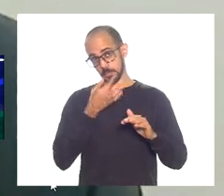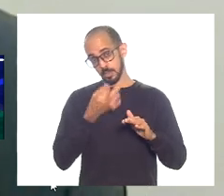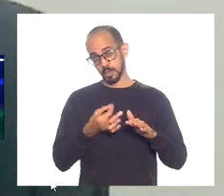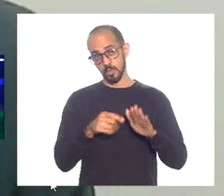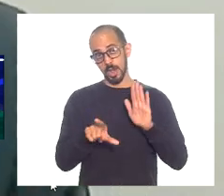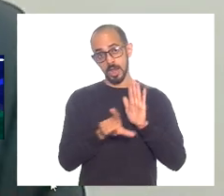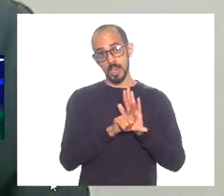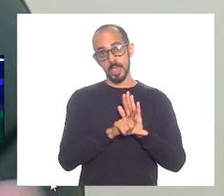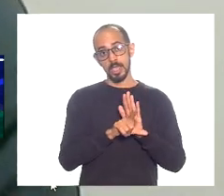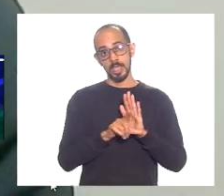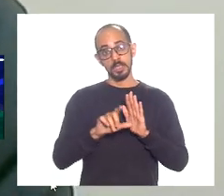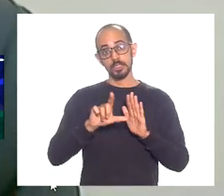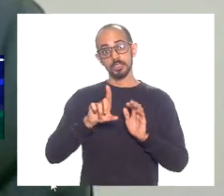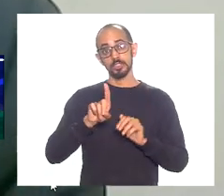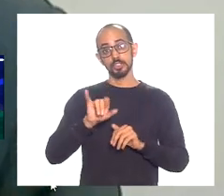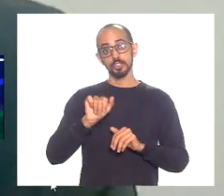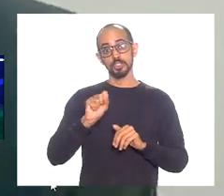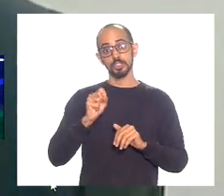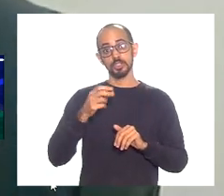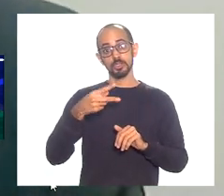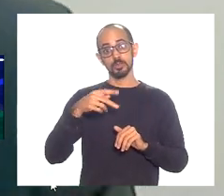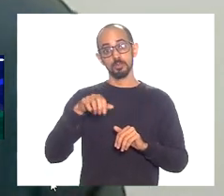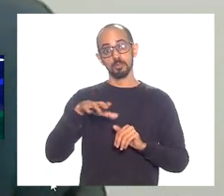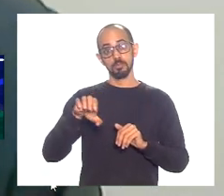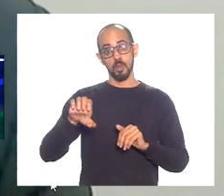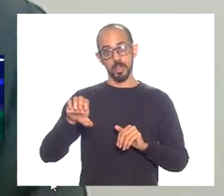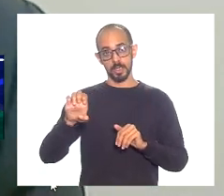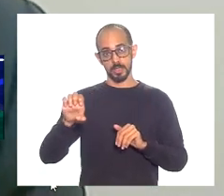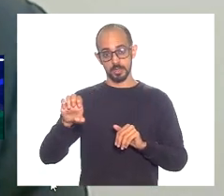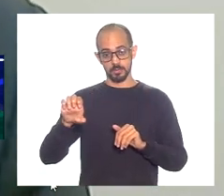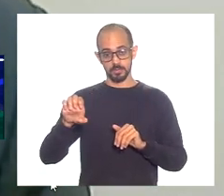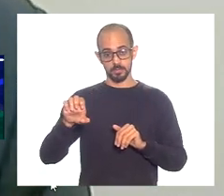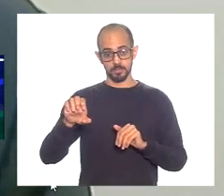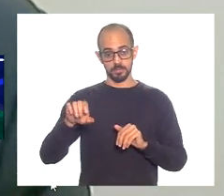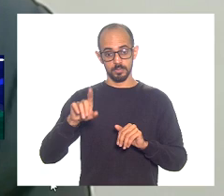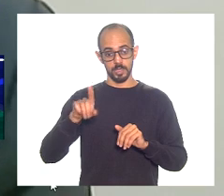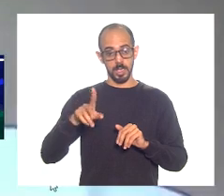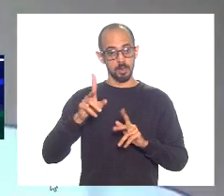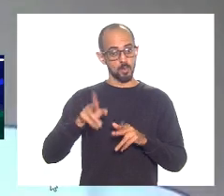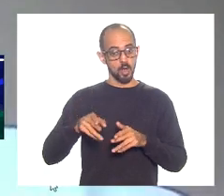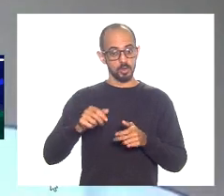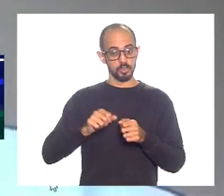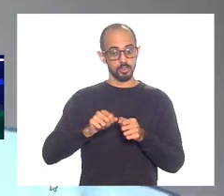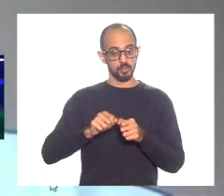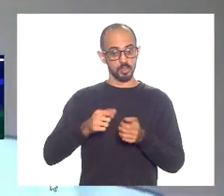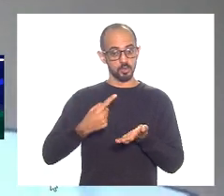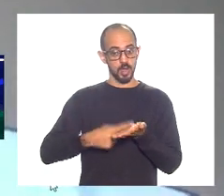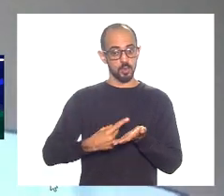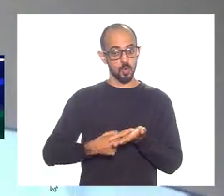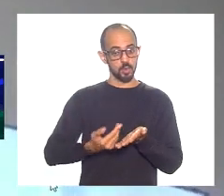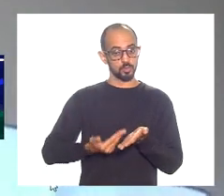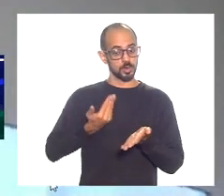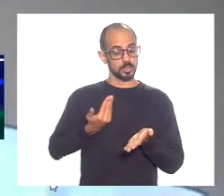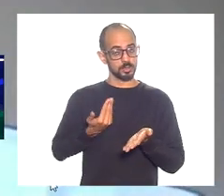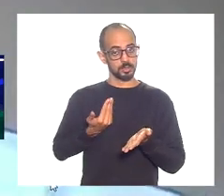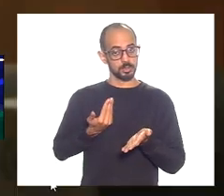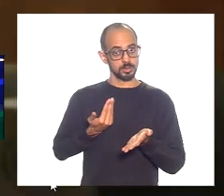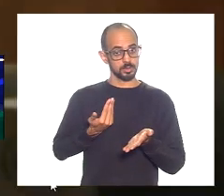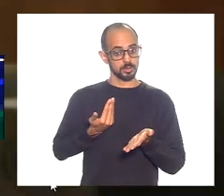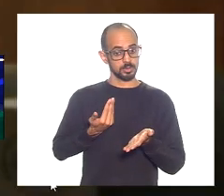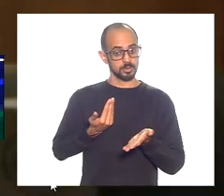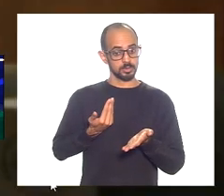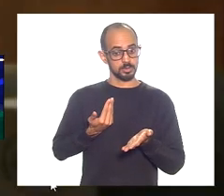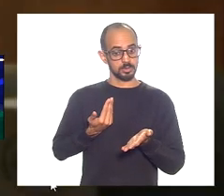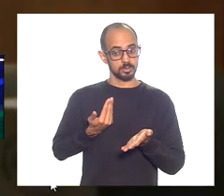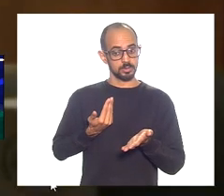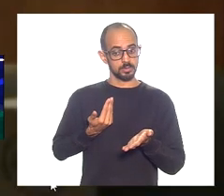ajuda, no sentido, a lei dispõe, ela é exatamente conforme nós fizemos o acordo no início. Presidente. Nada impede em lutarmos